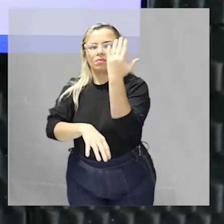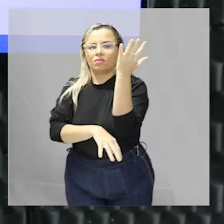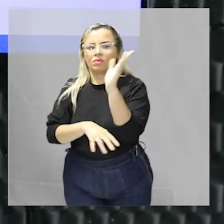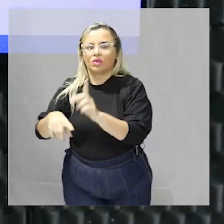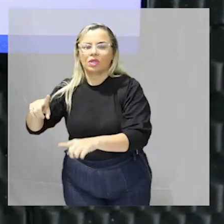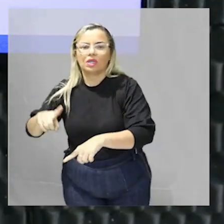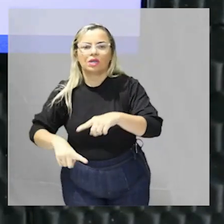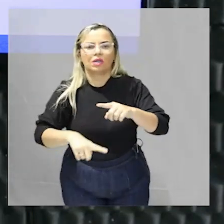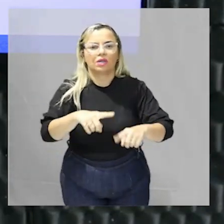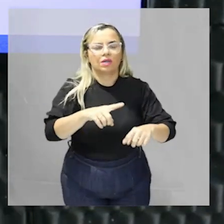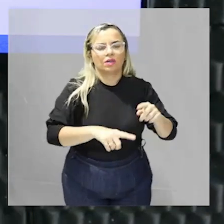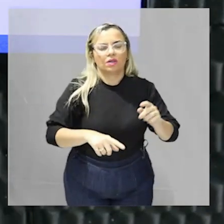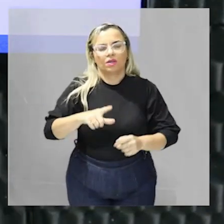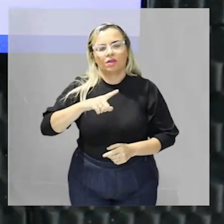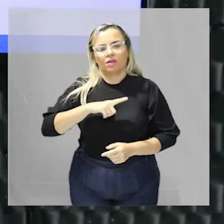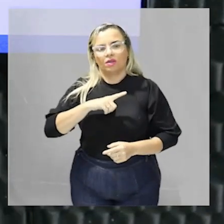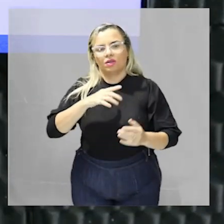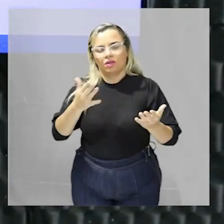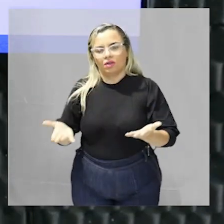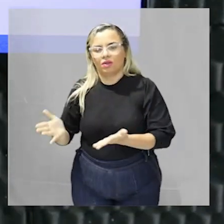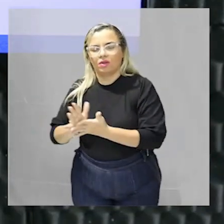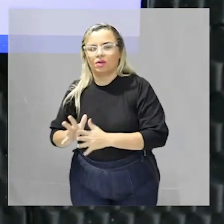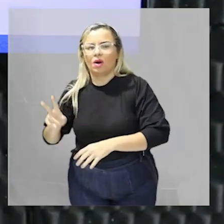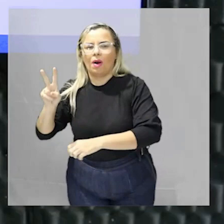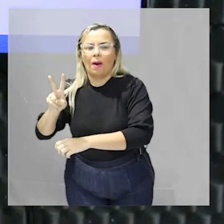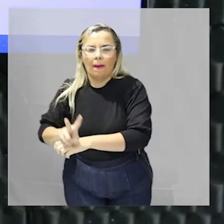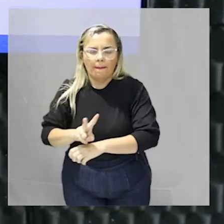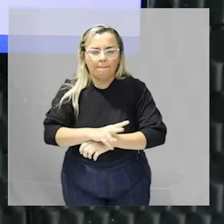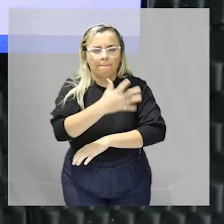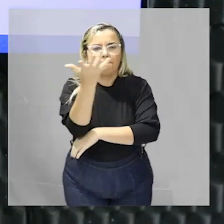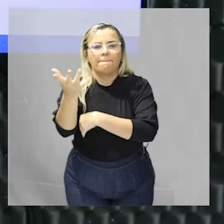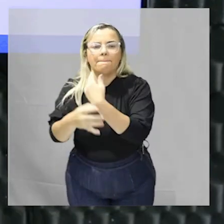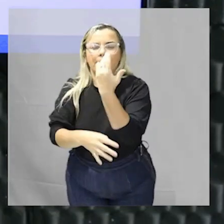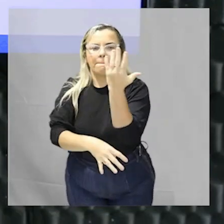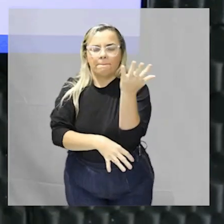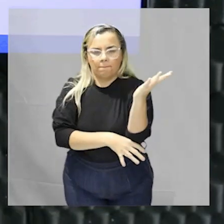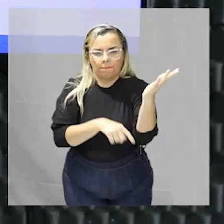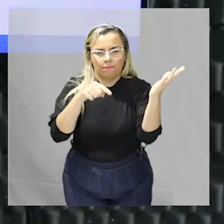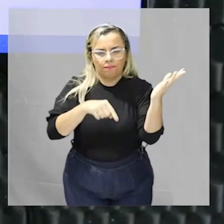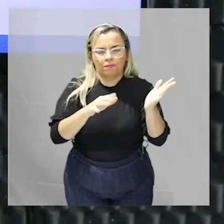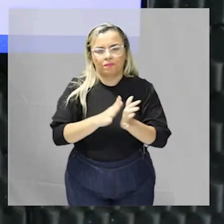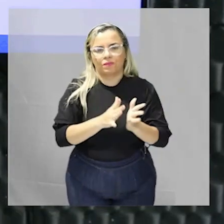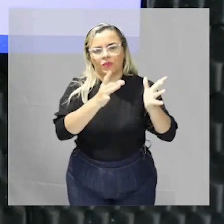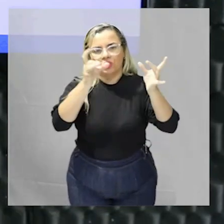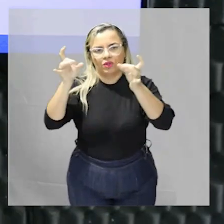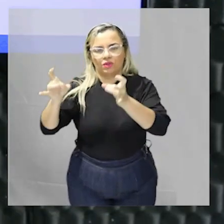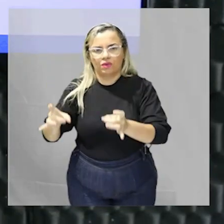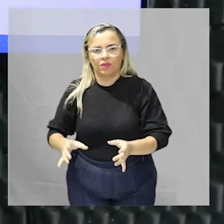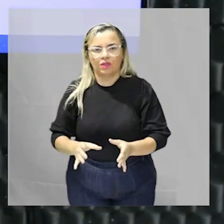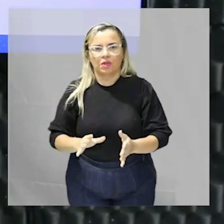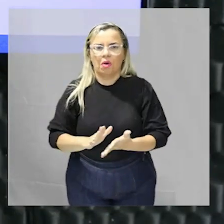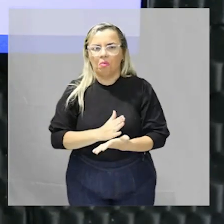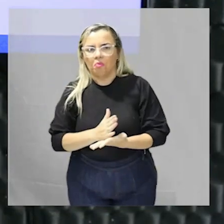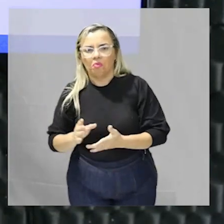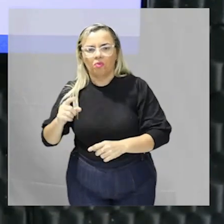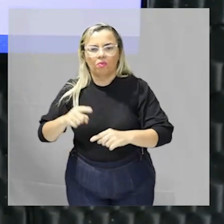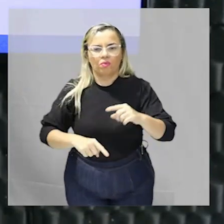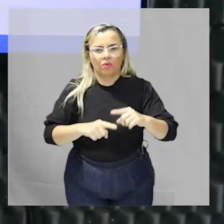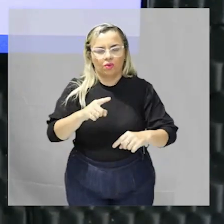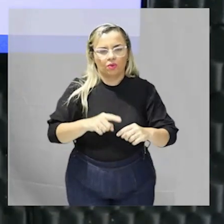elementos que eu tenho aqui é de cuidado com o meio ambiente, ele está vendendo algum produto,